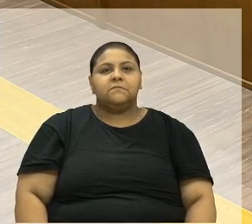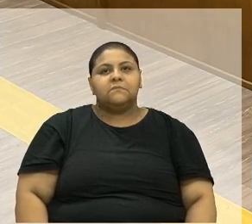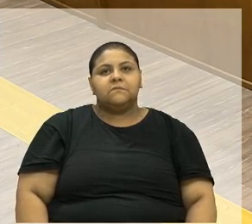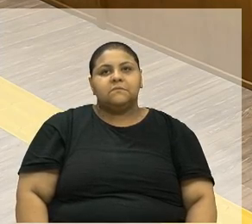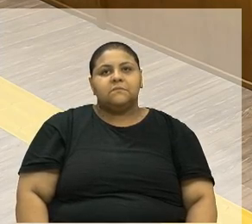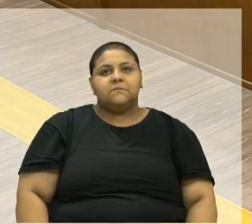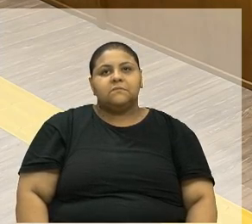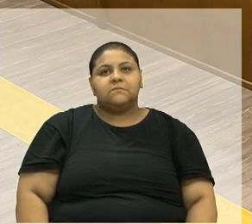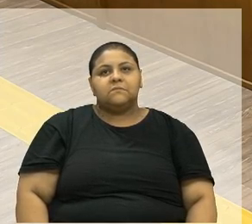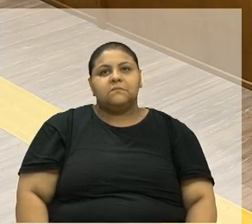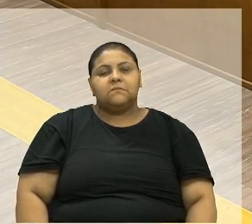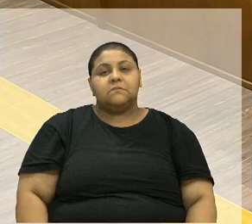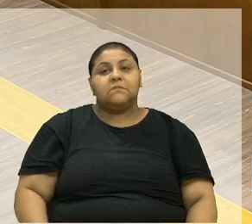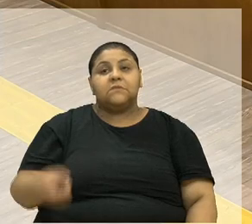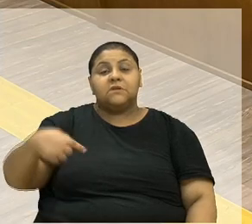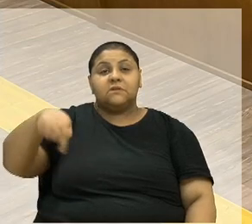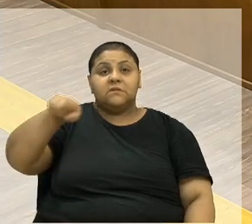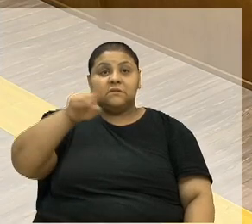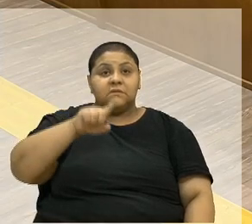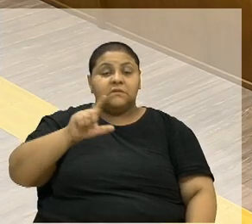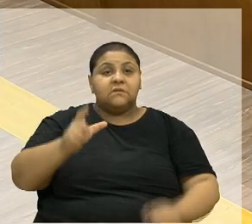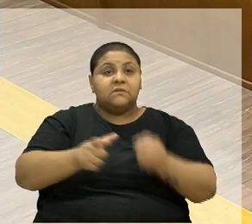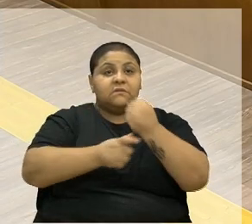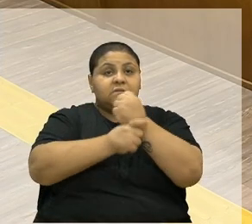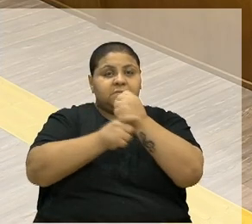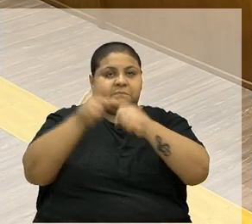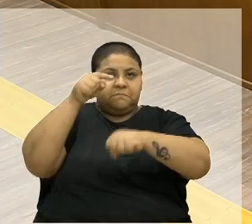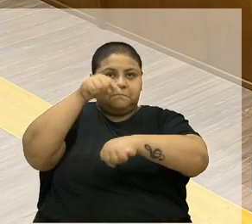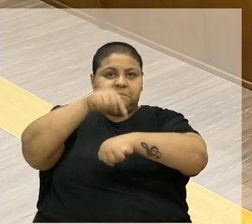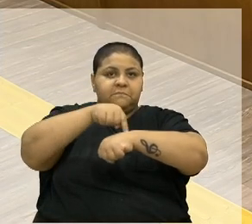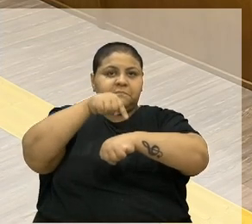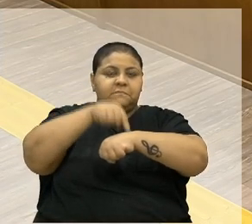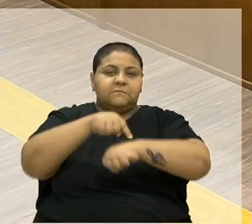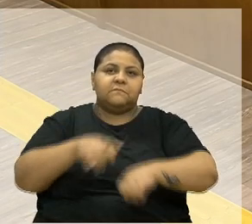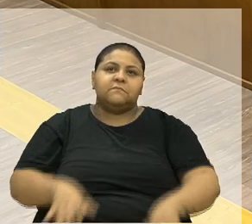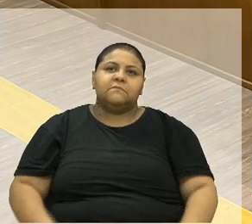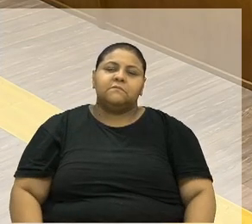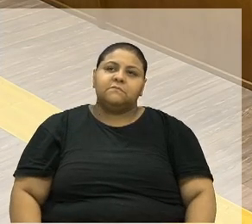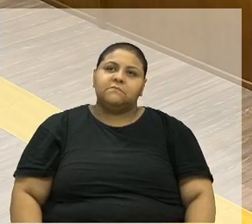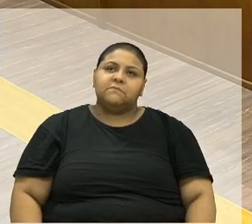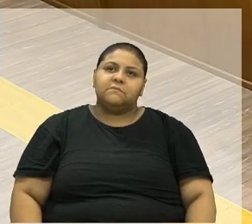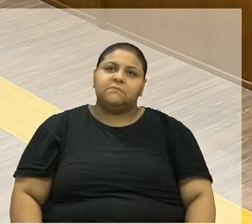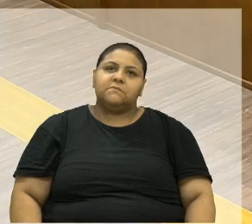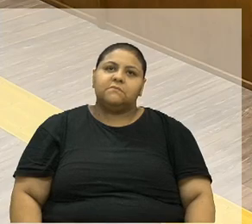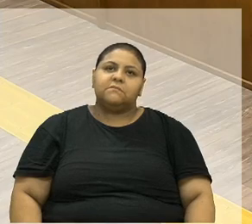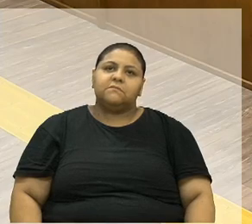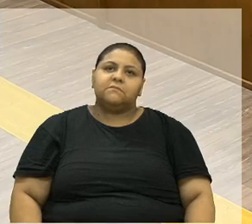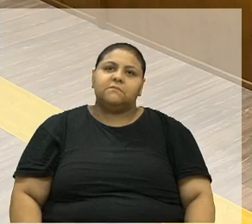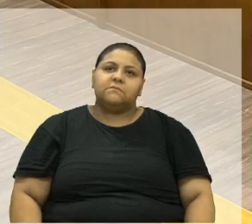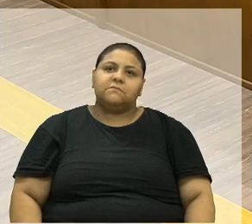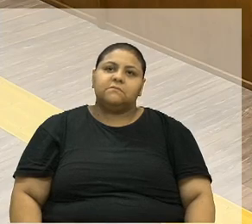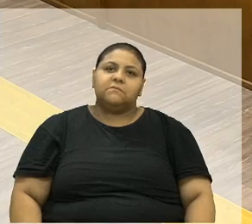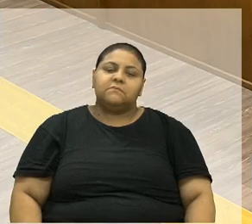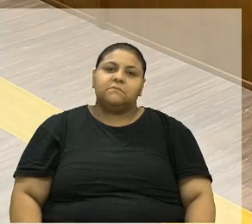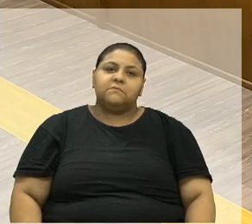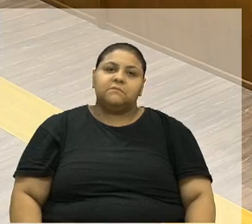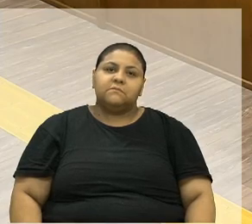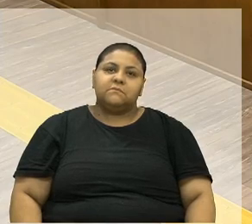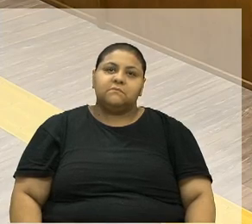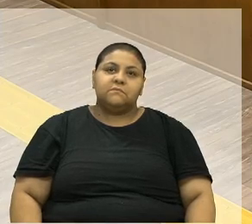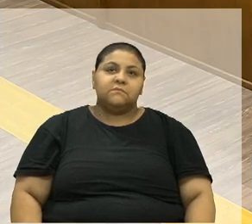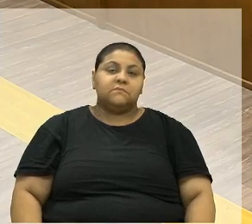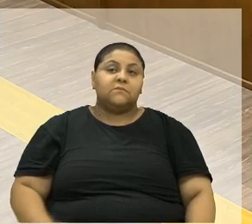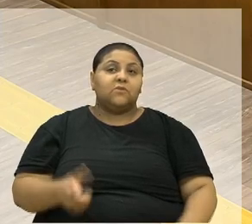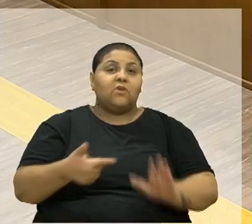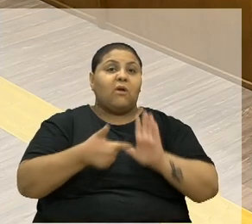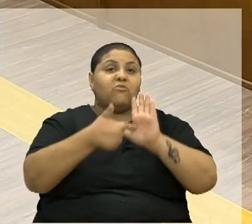aqui a gente assegura o tempo né pausamos aqui ele não tá passando no telão Então as